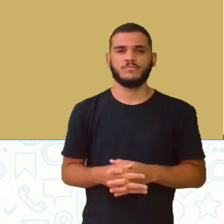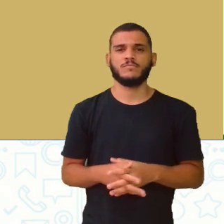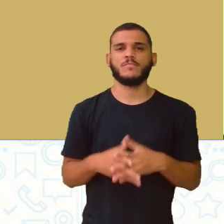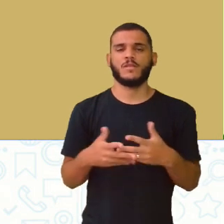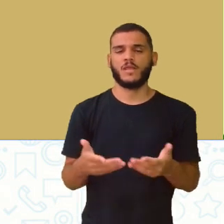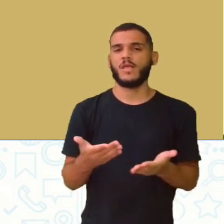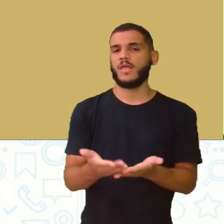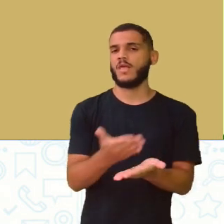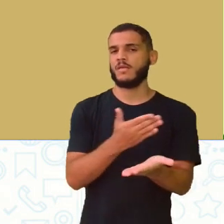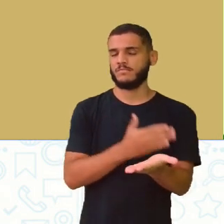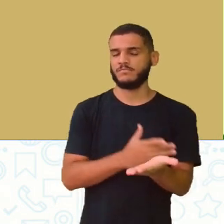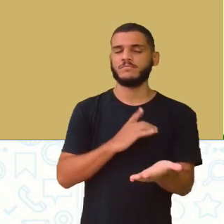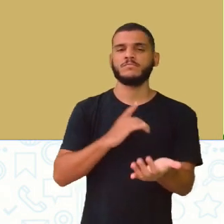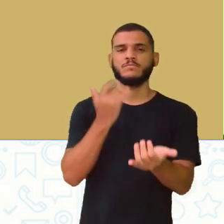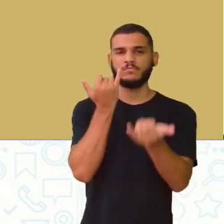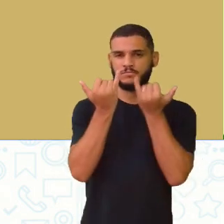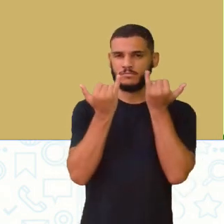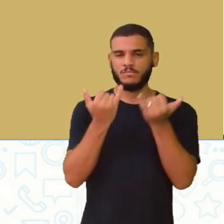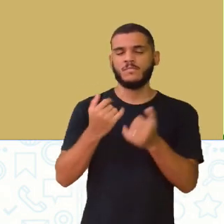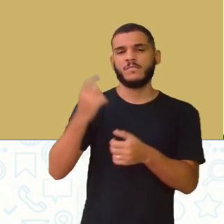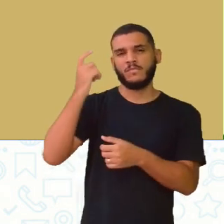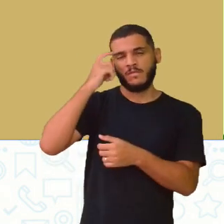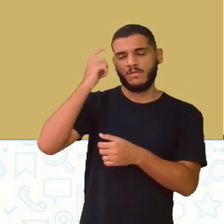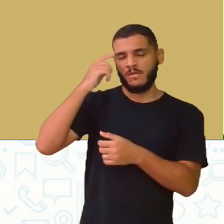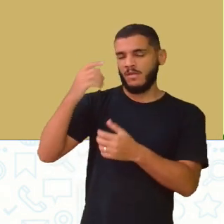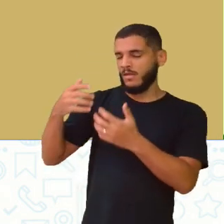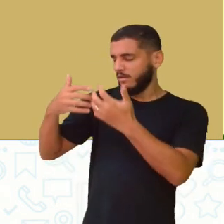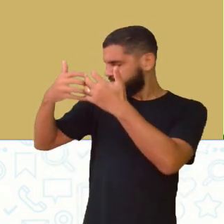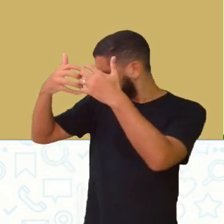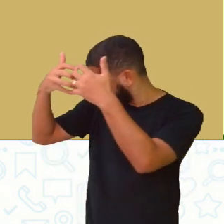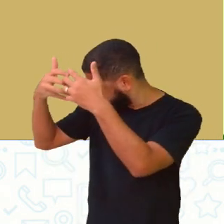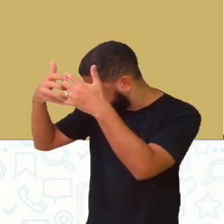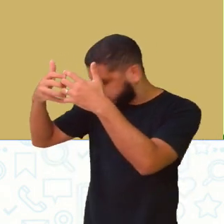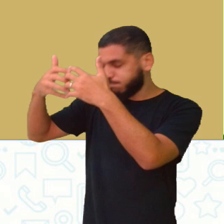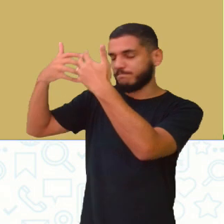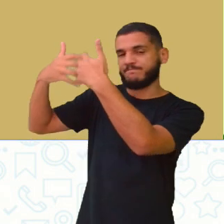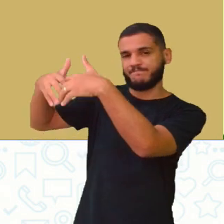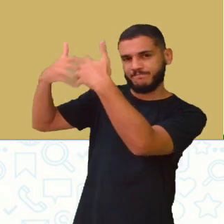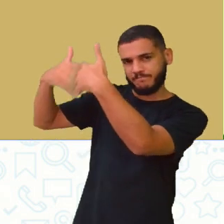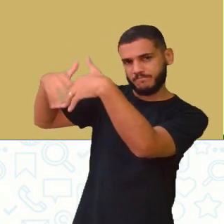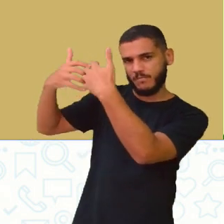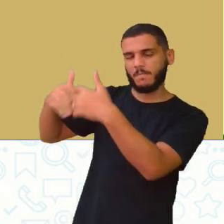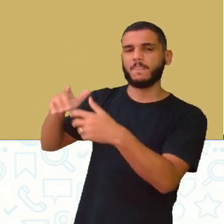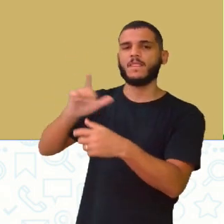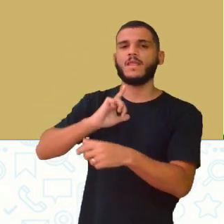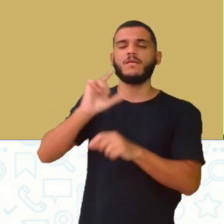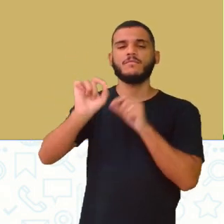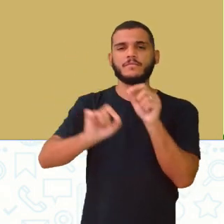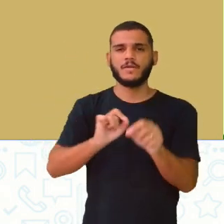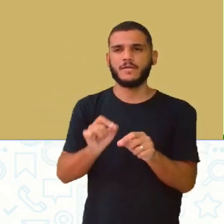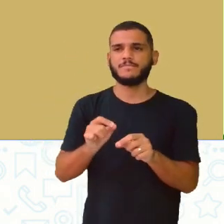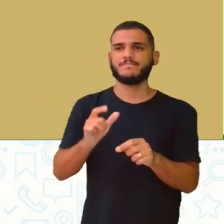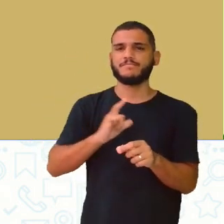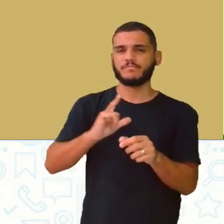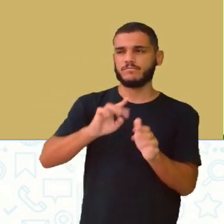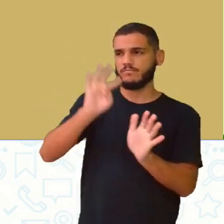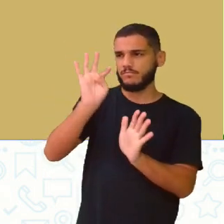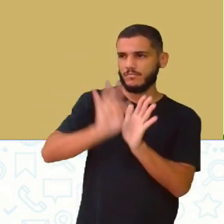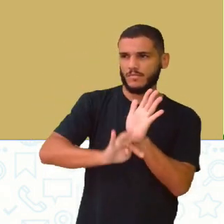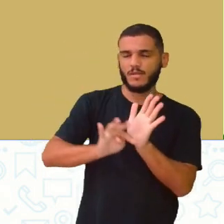Aí vem outra informação aí, a nossa mente é realmente, abre assim um hipertexto, abre